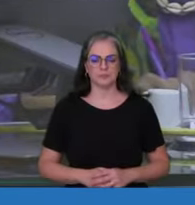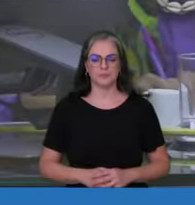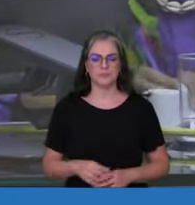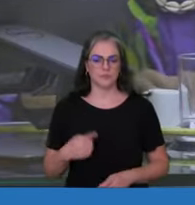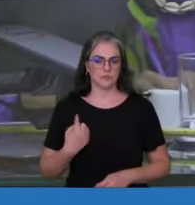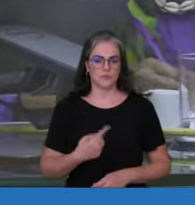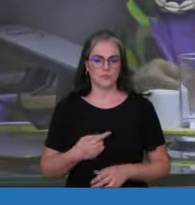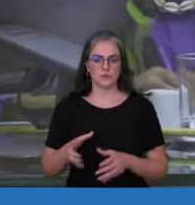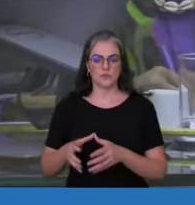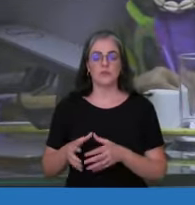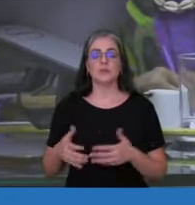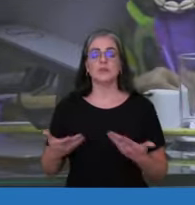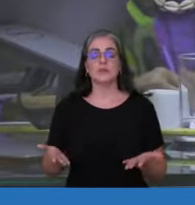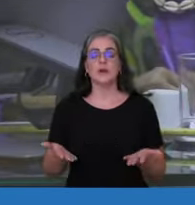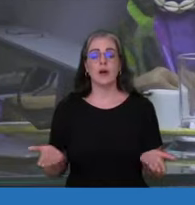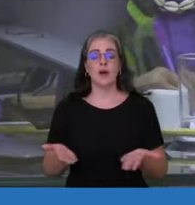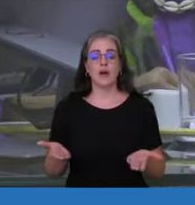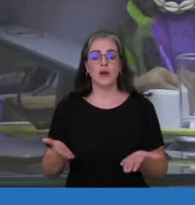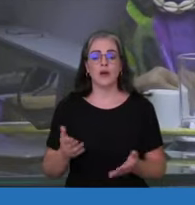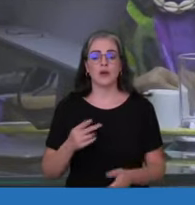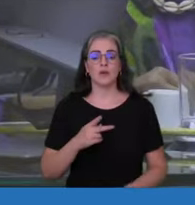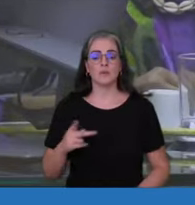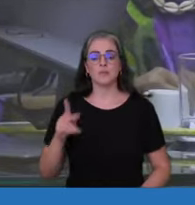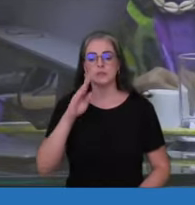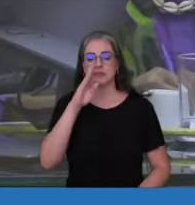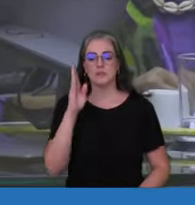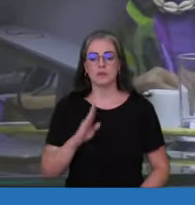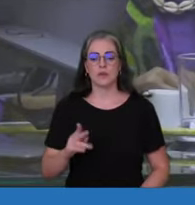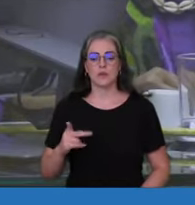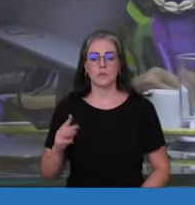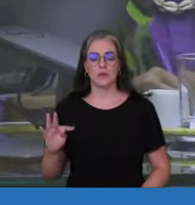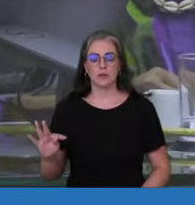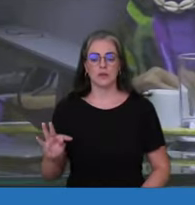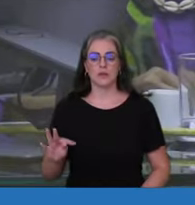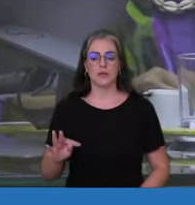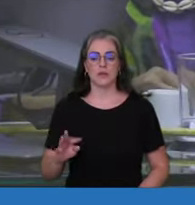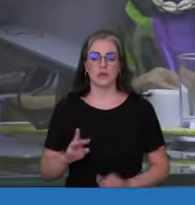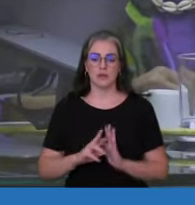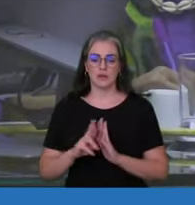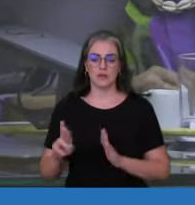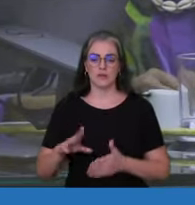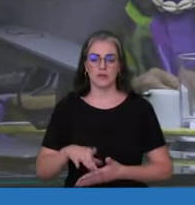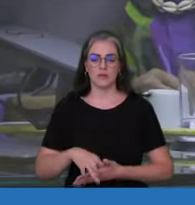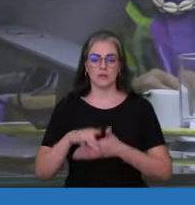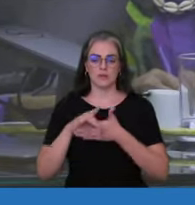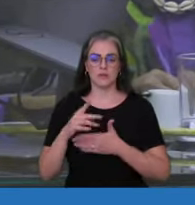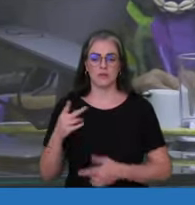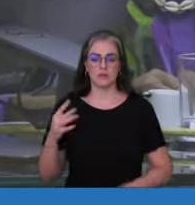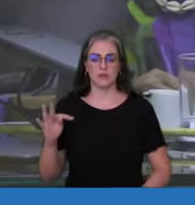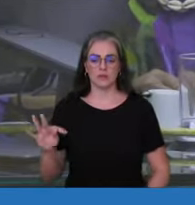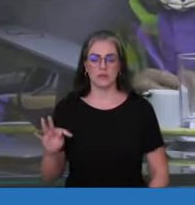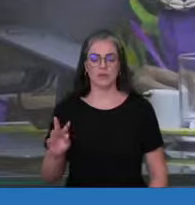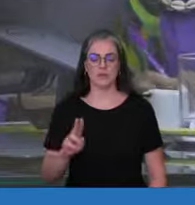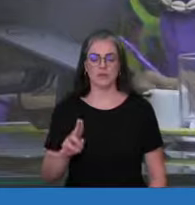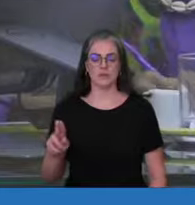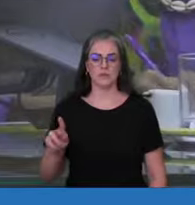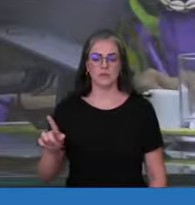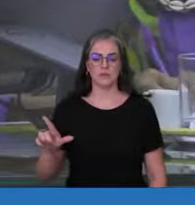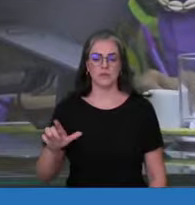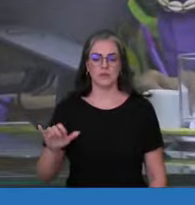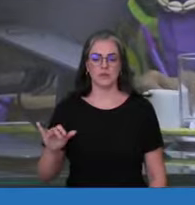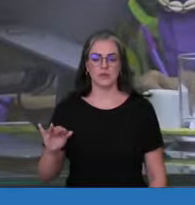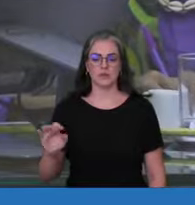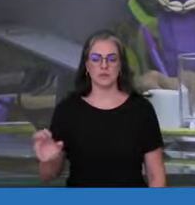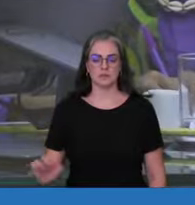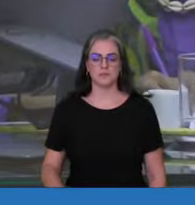a palavra à presidenta nacional do PT, representando a liderança do PT, Gleice Hoffmann. Obrigada,